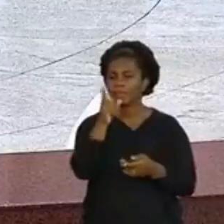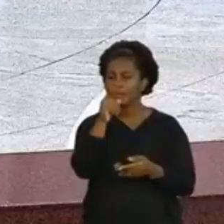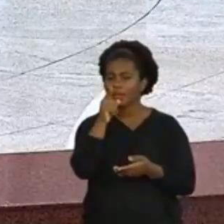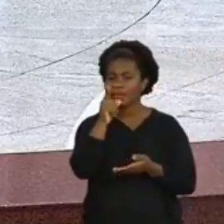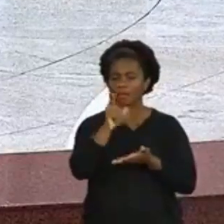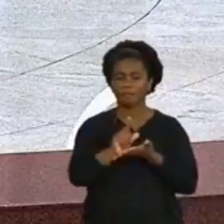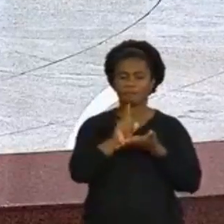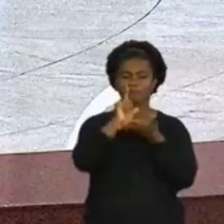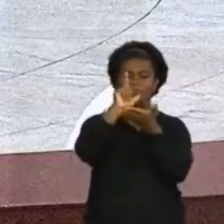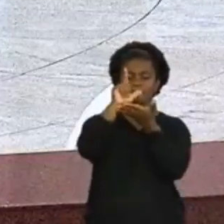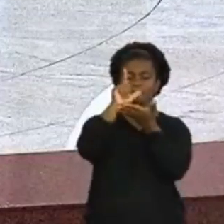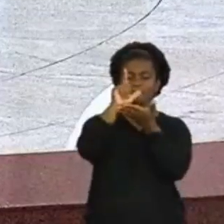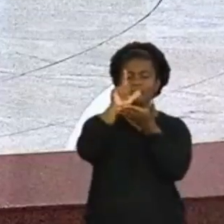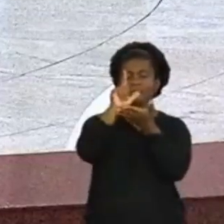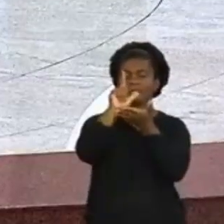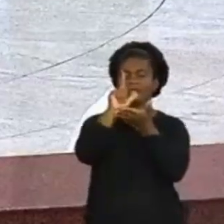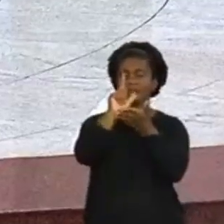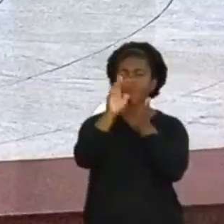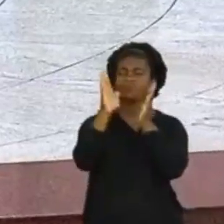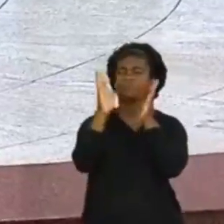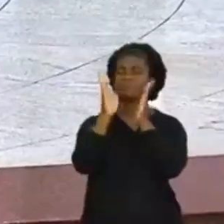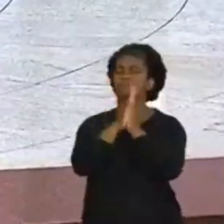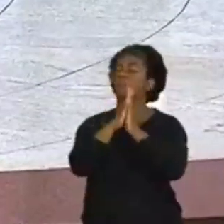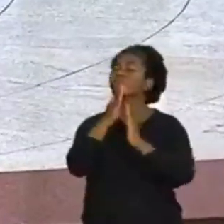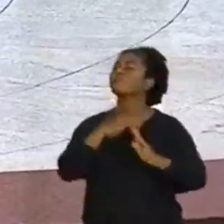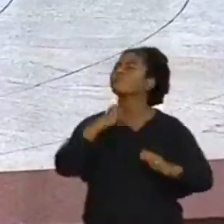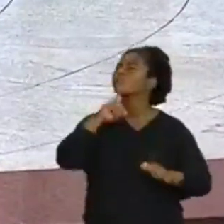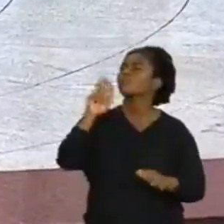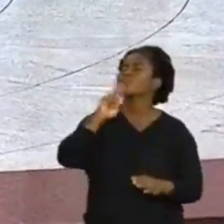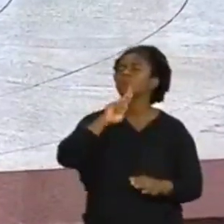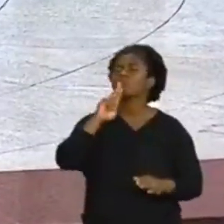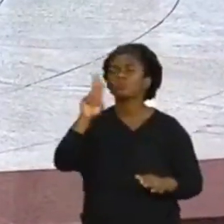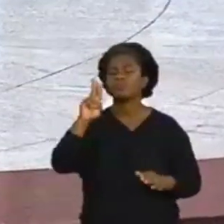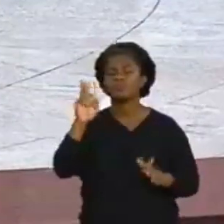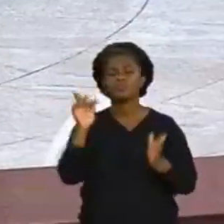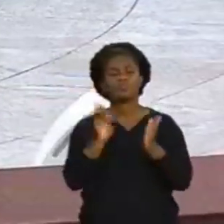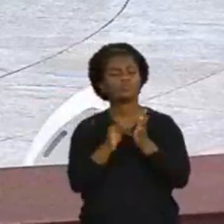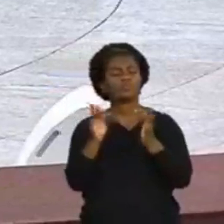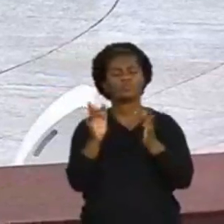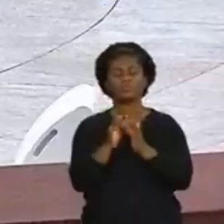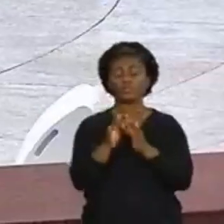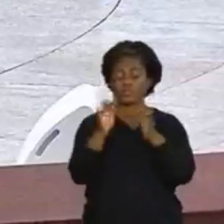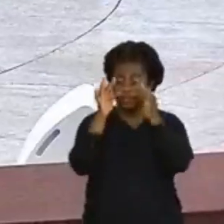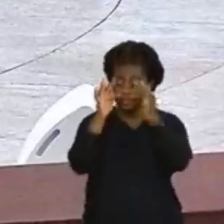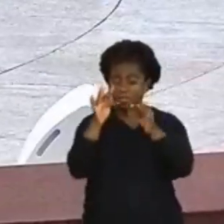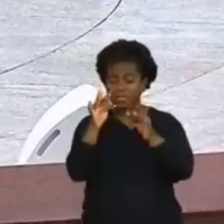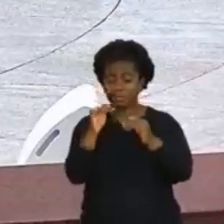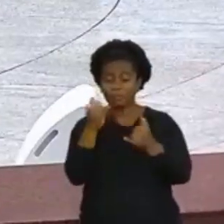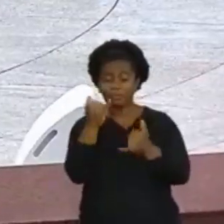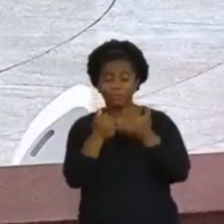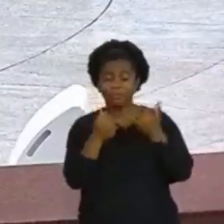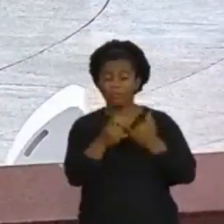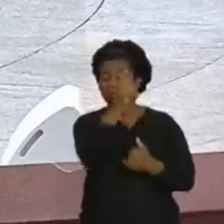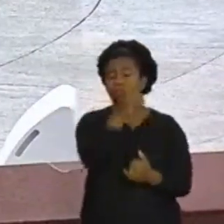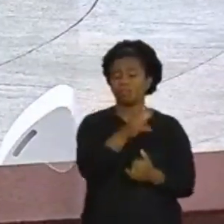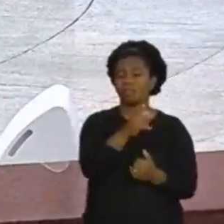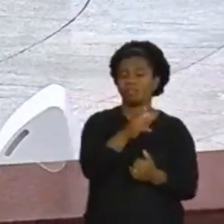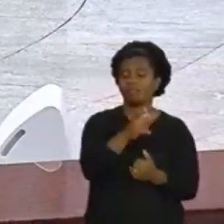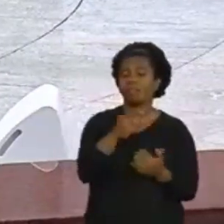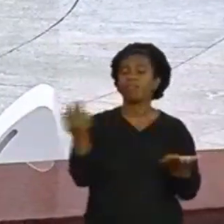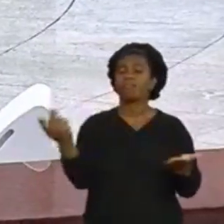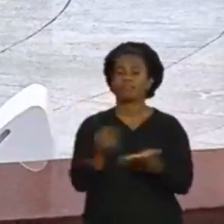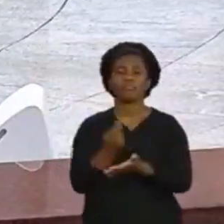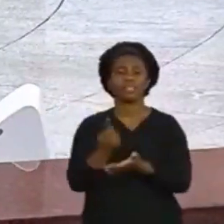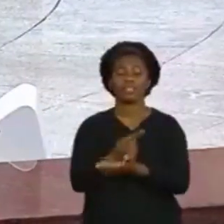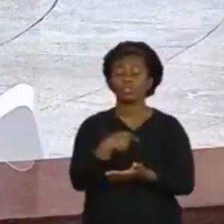da Camila apareçam, meu Pai, para o teu nome ser glorificado. Nós apresentamos a água com